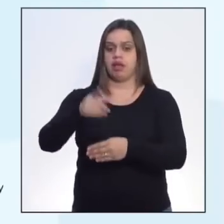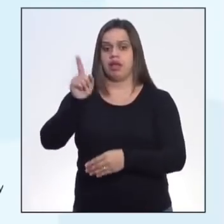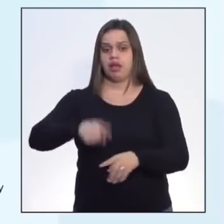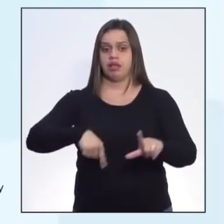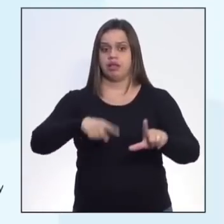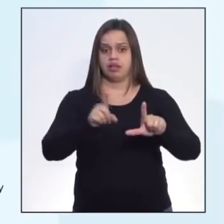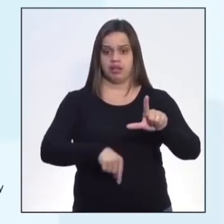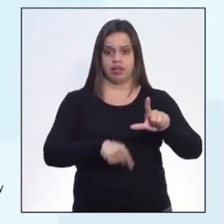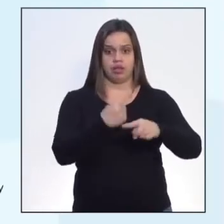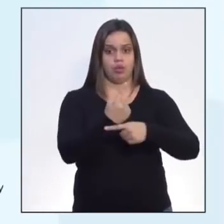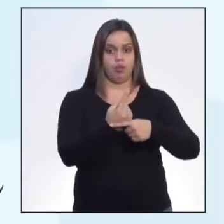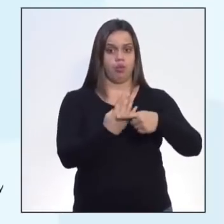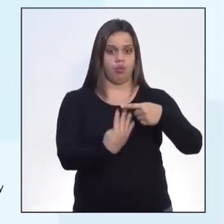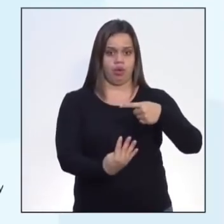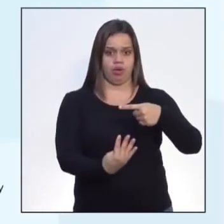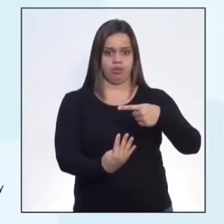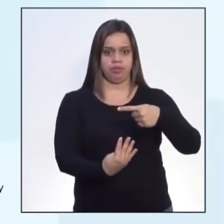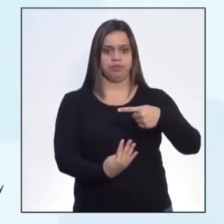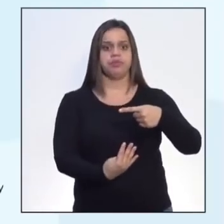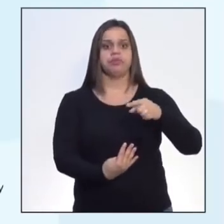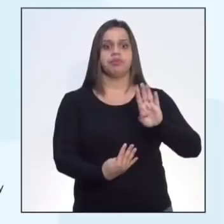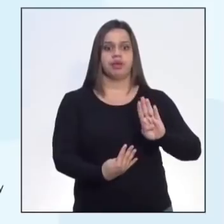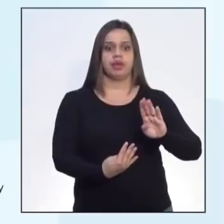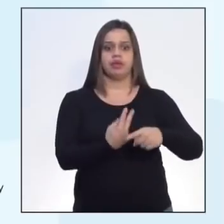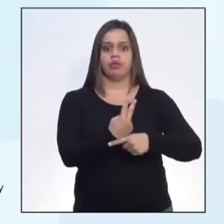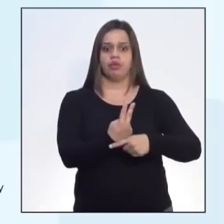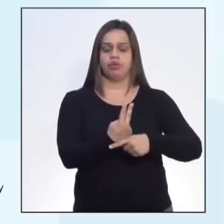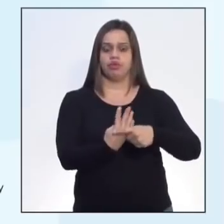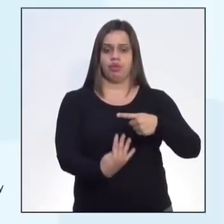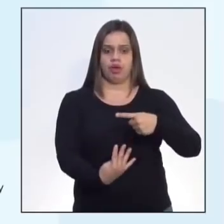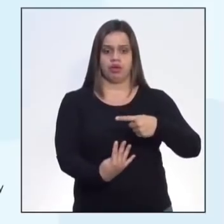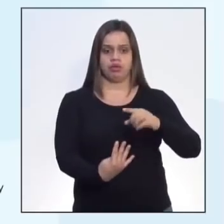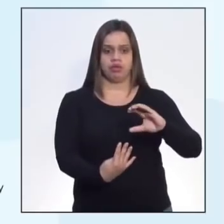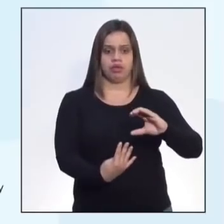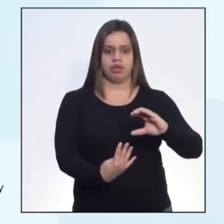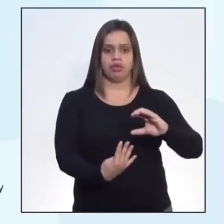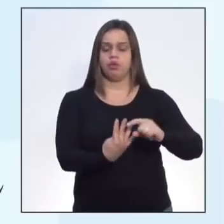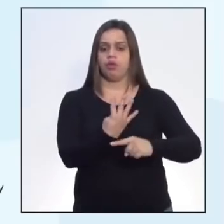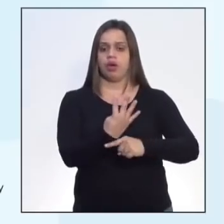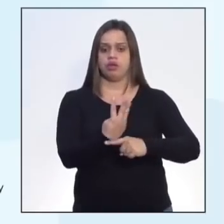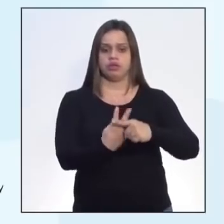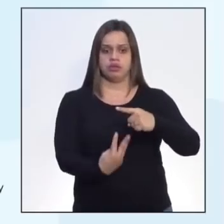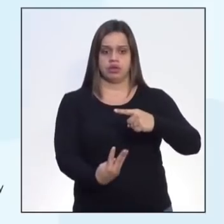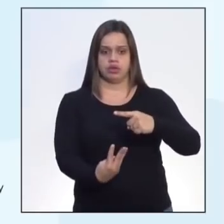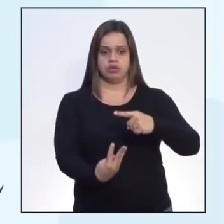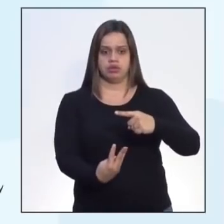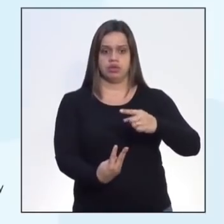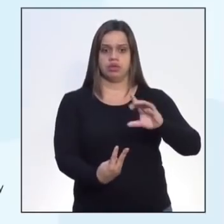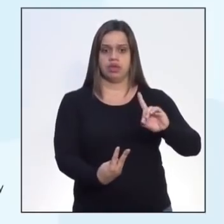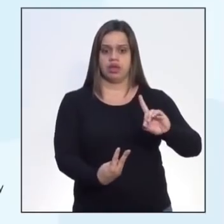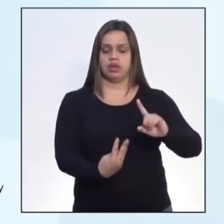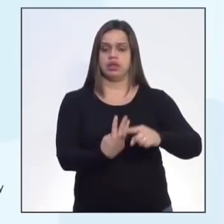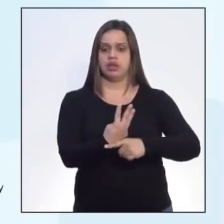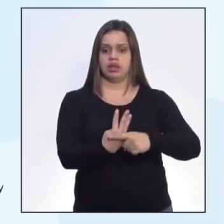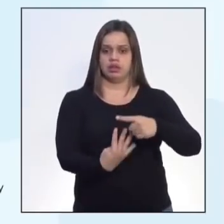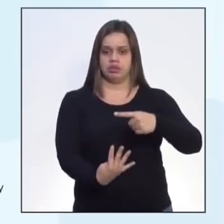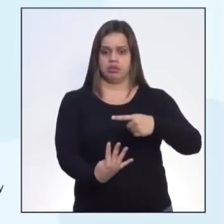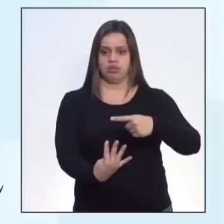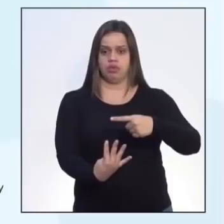A, 1/4, B, 2/4, C, 4/3 e D,